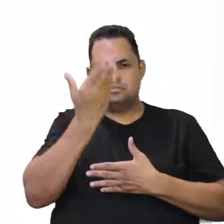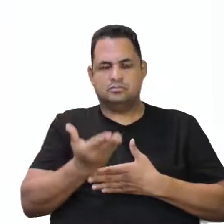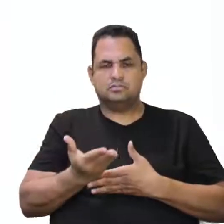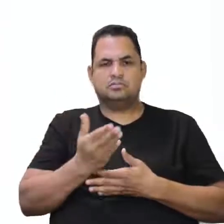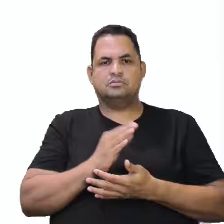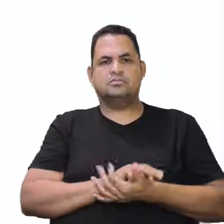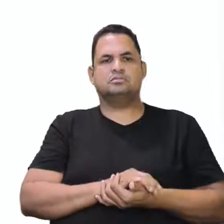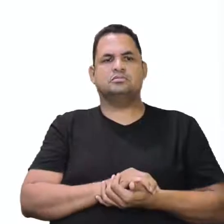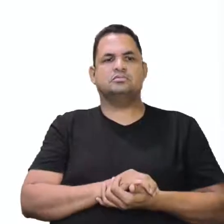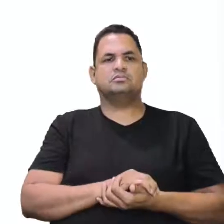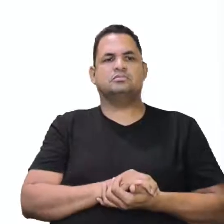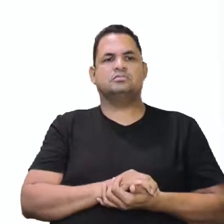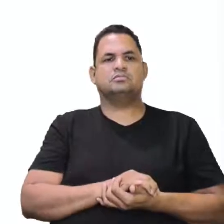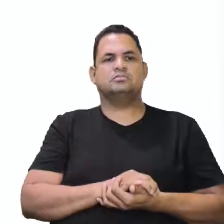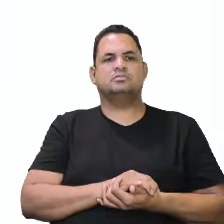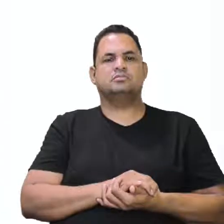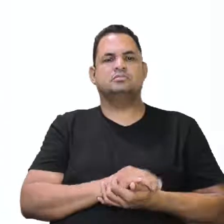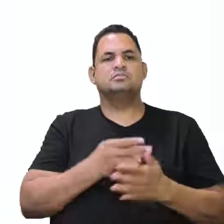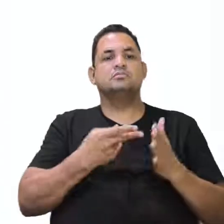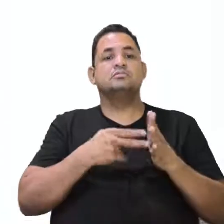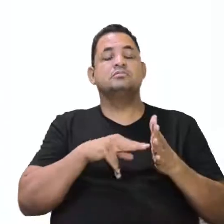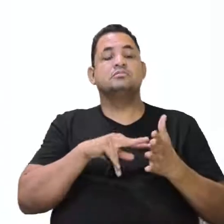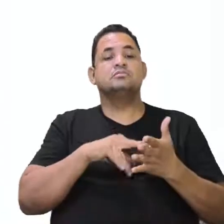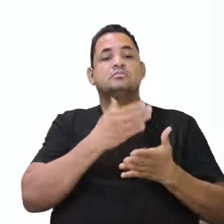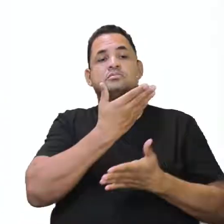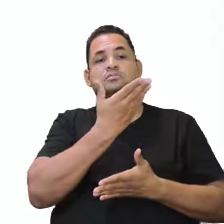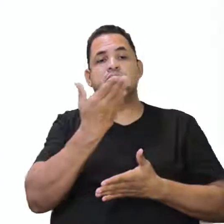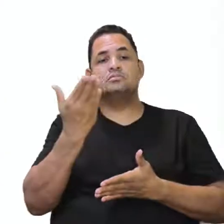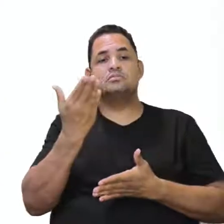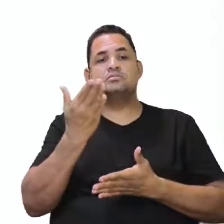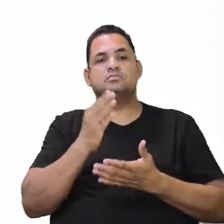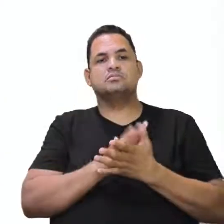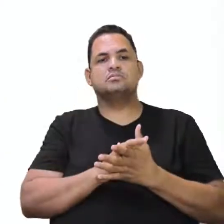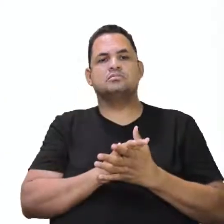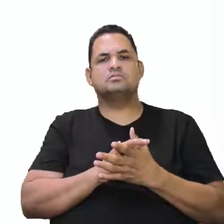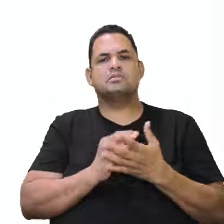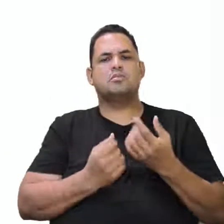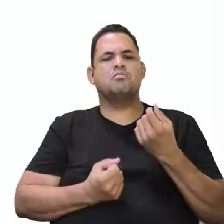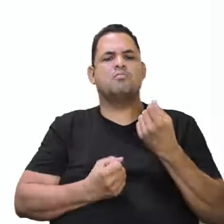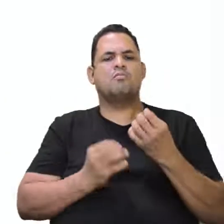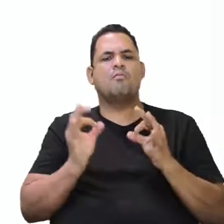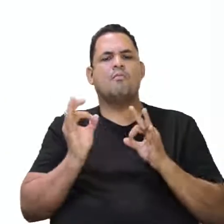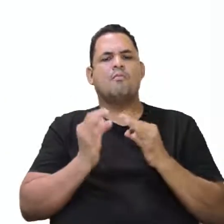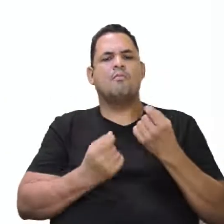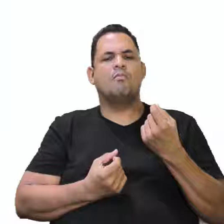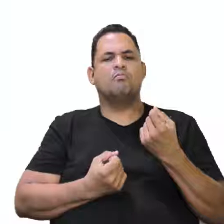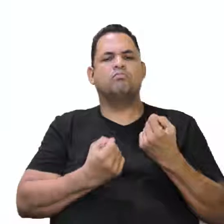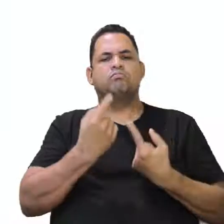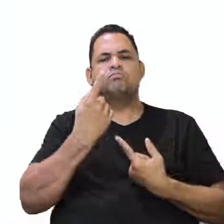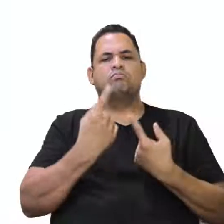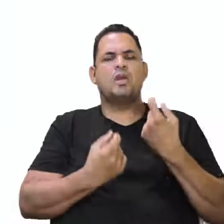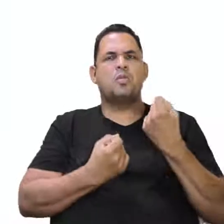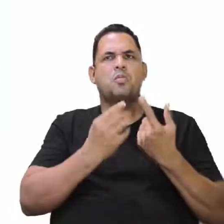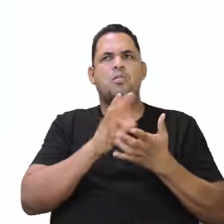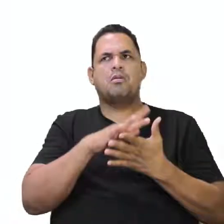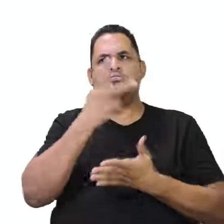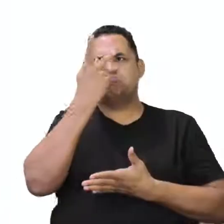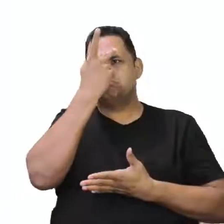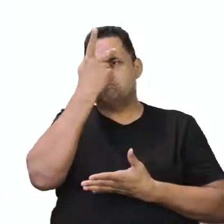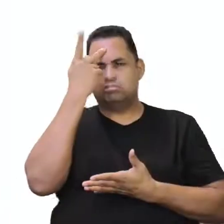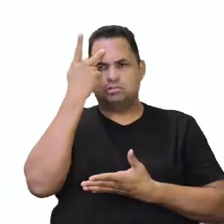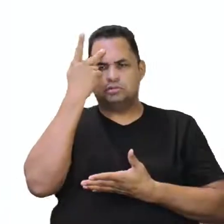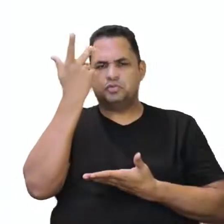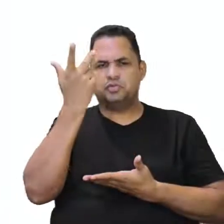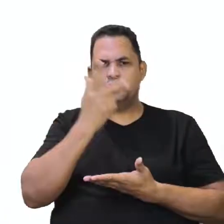isso. Somebody significa o quê? Alguém. Alguém. E aí eu tenho aqui um exemplo como